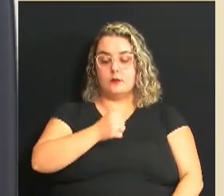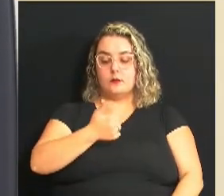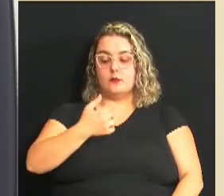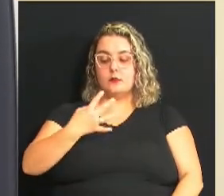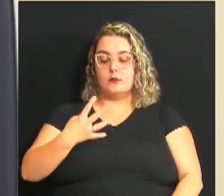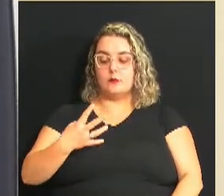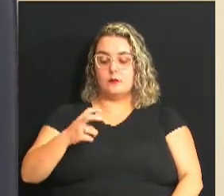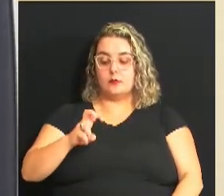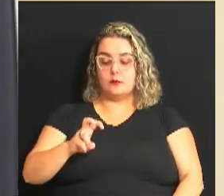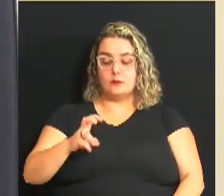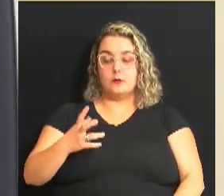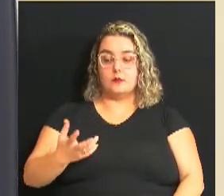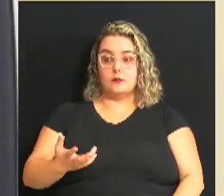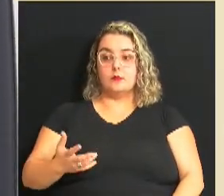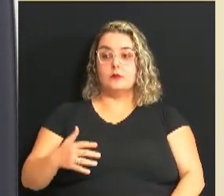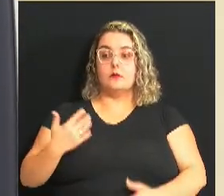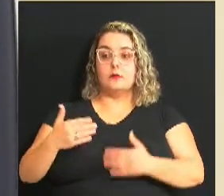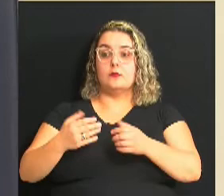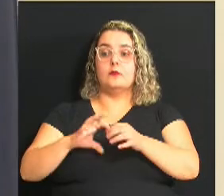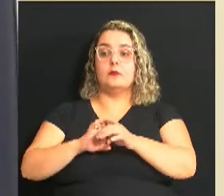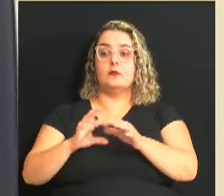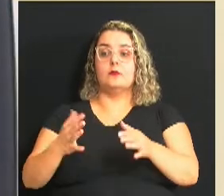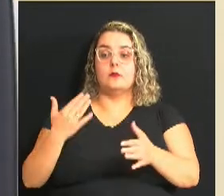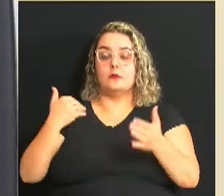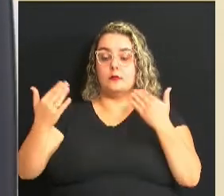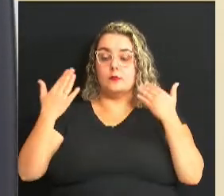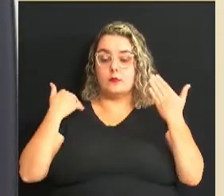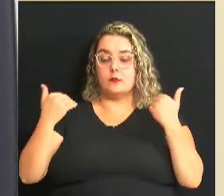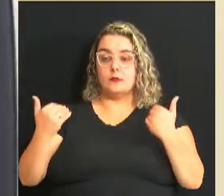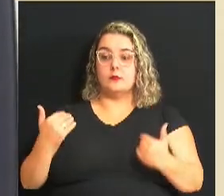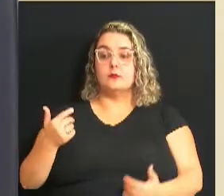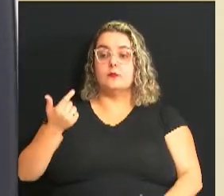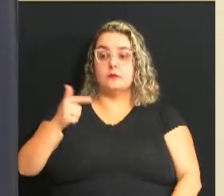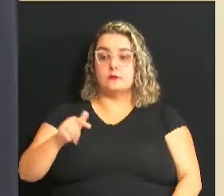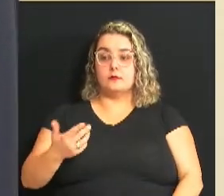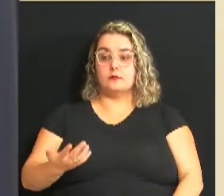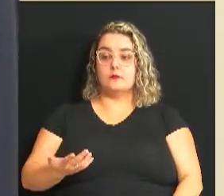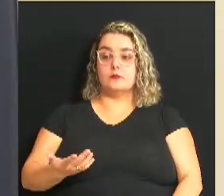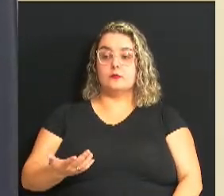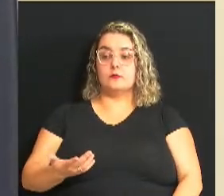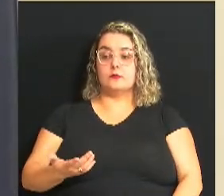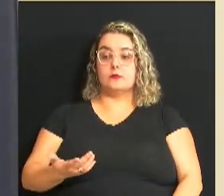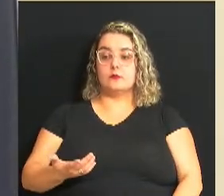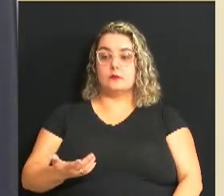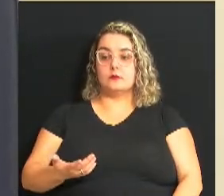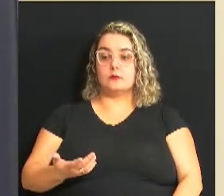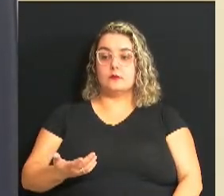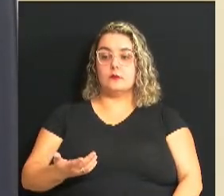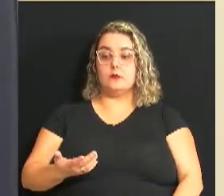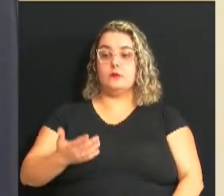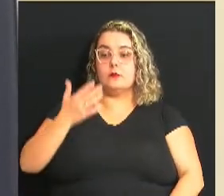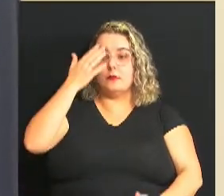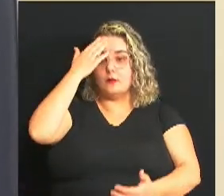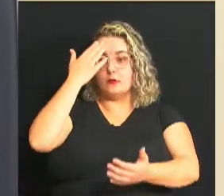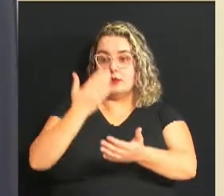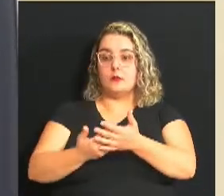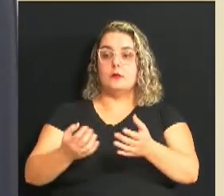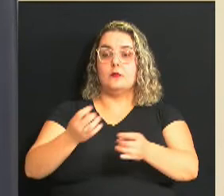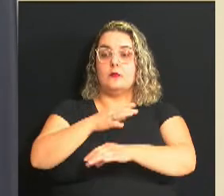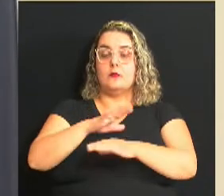e ele foi depois disponibilizado, e ele está ainda em período de consulta, acredito que ela encerra agora em